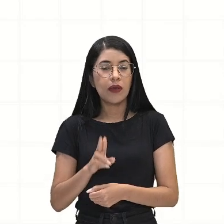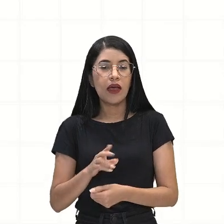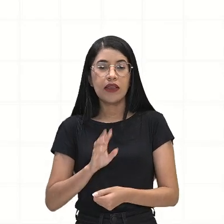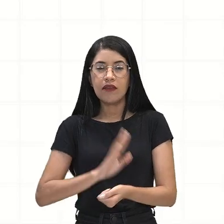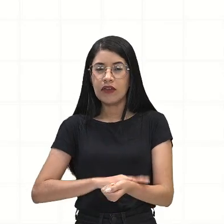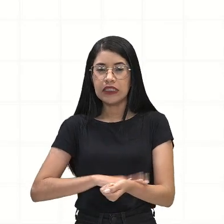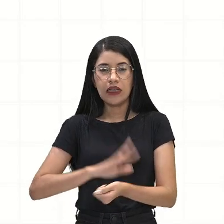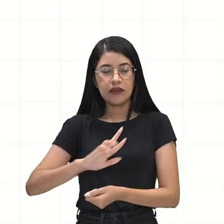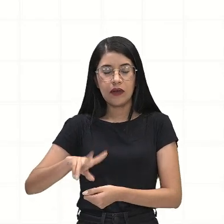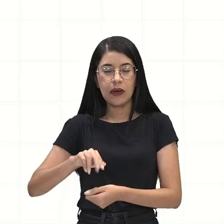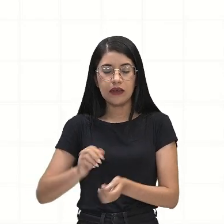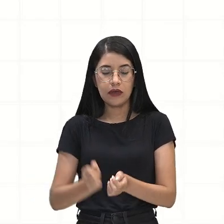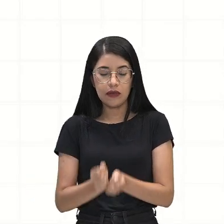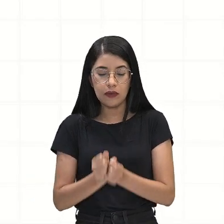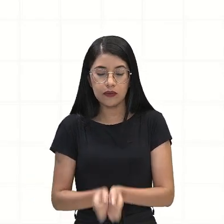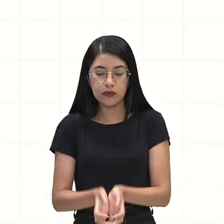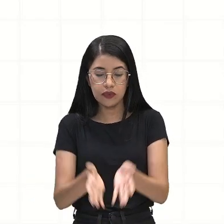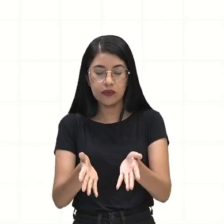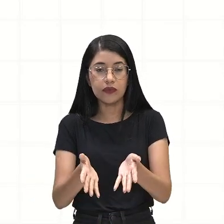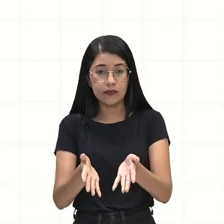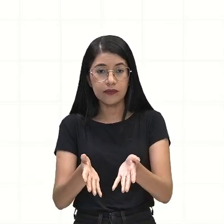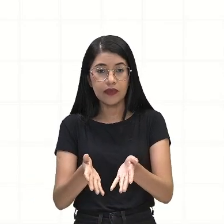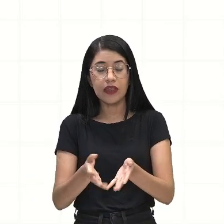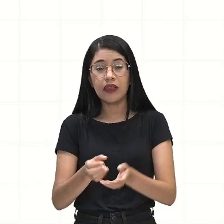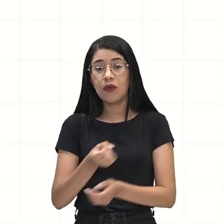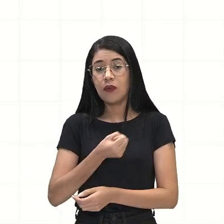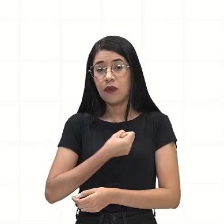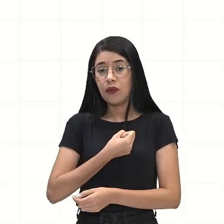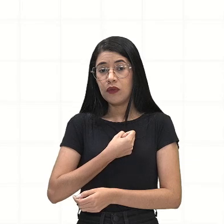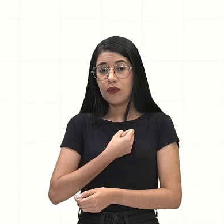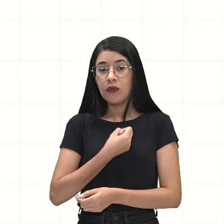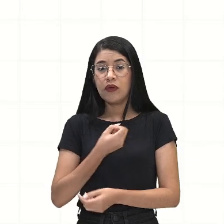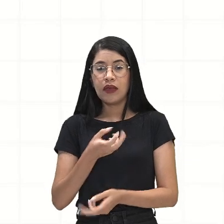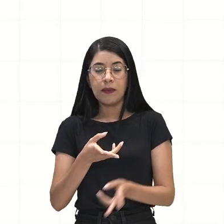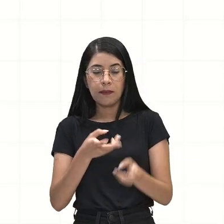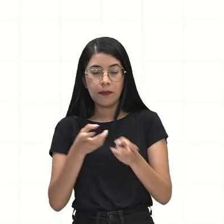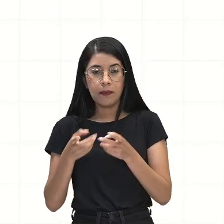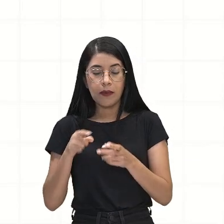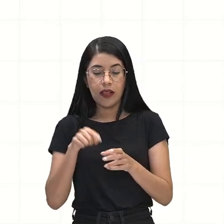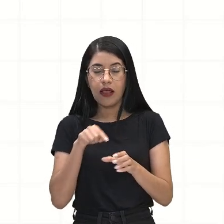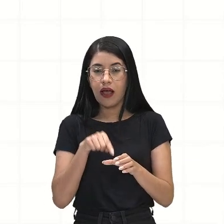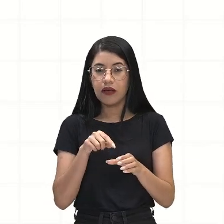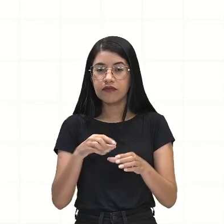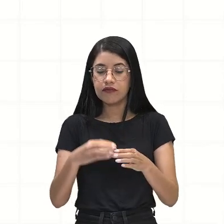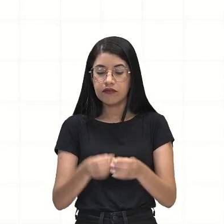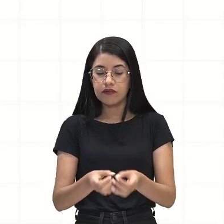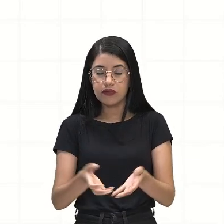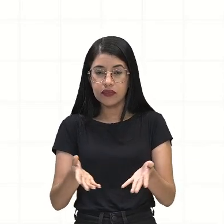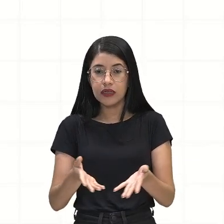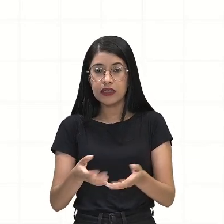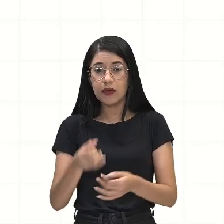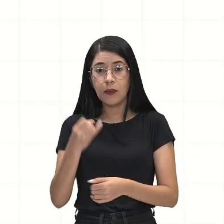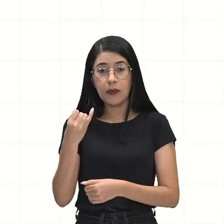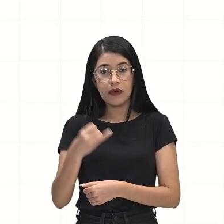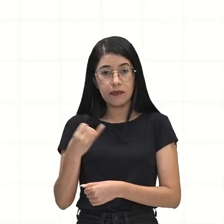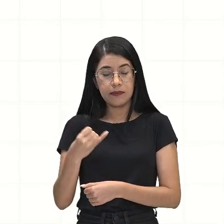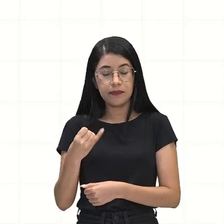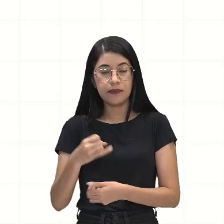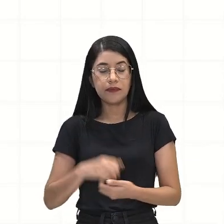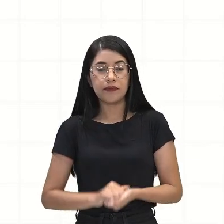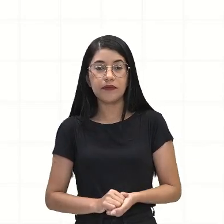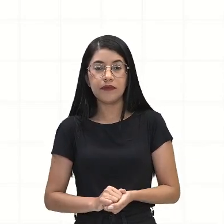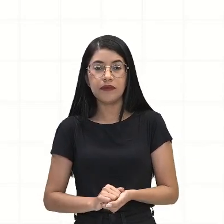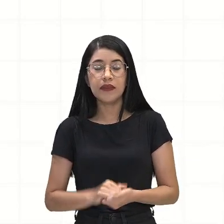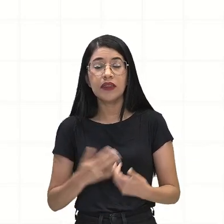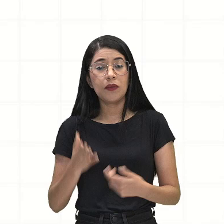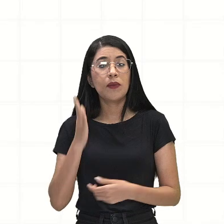lanço dois dados, sabe-se que os números observados são ímpares. Então, eu já sei